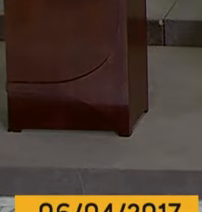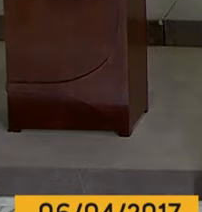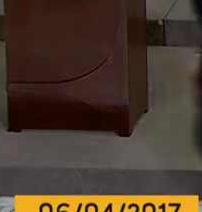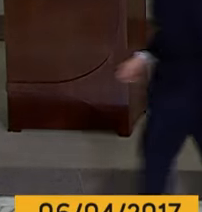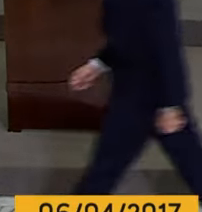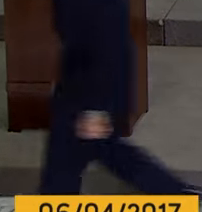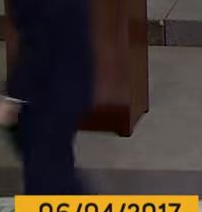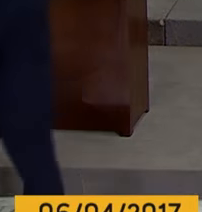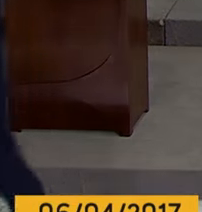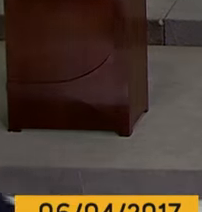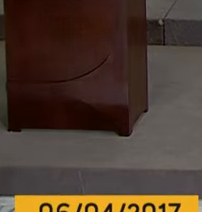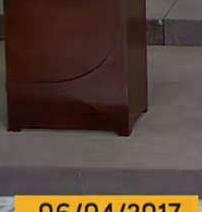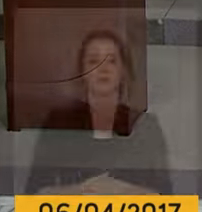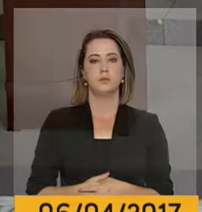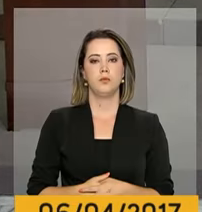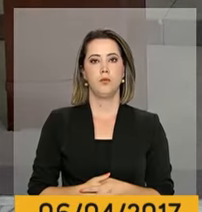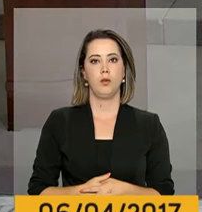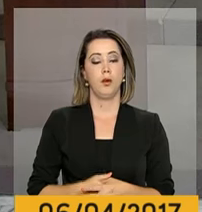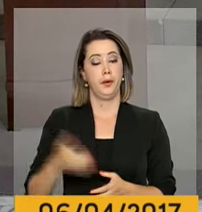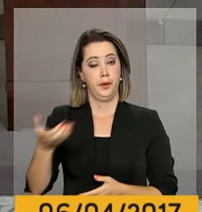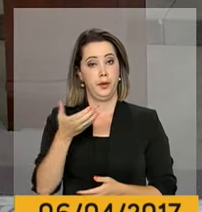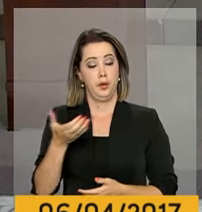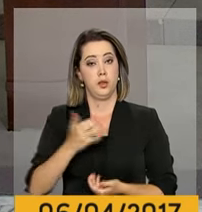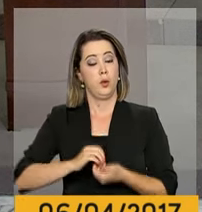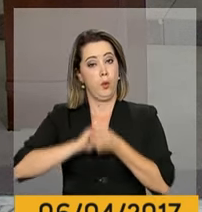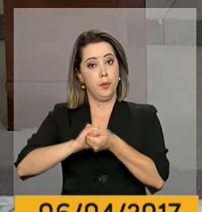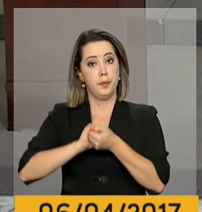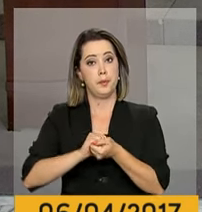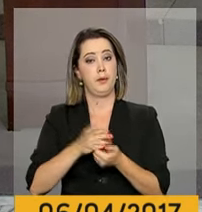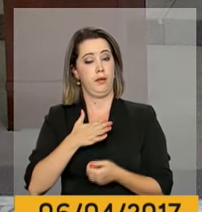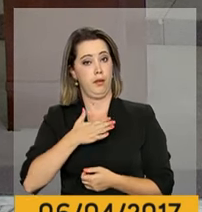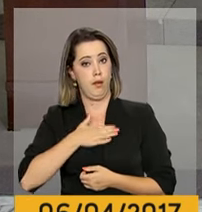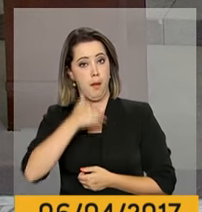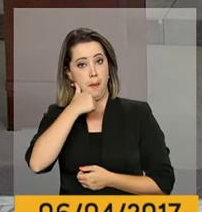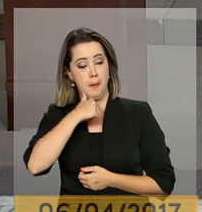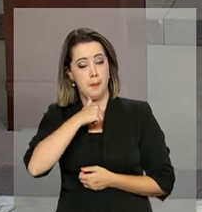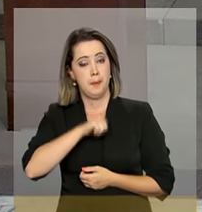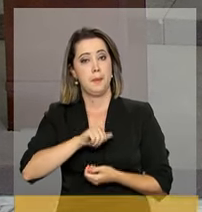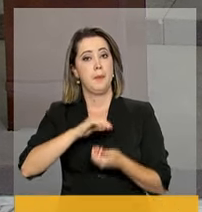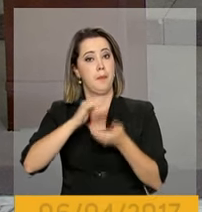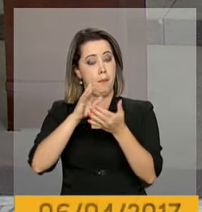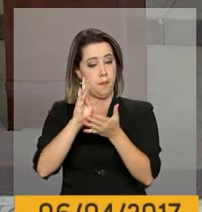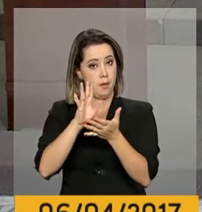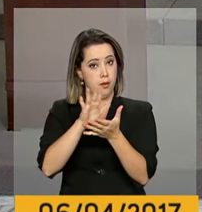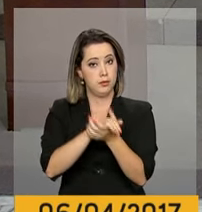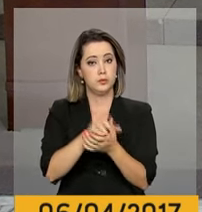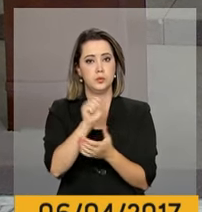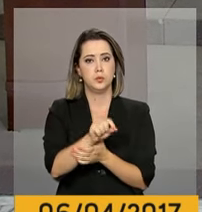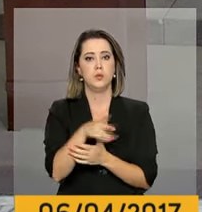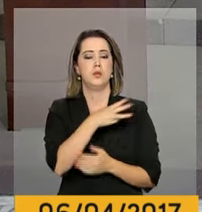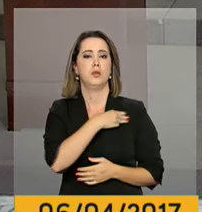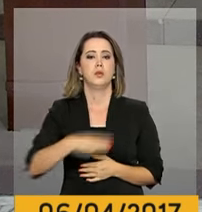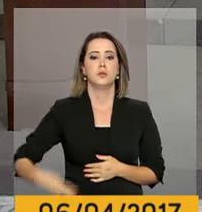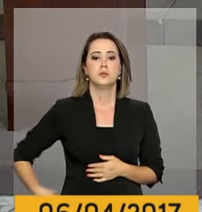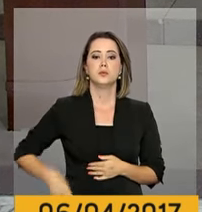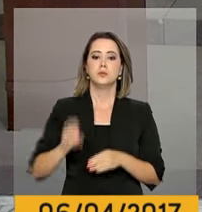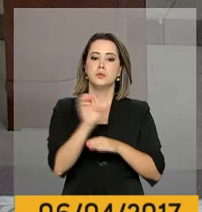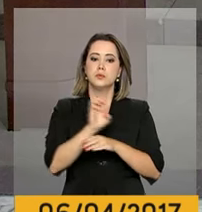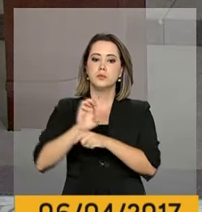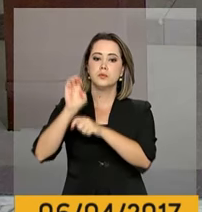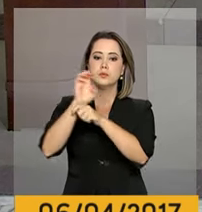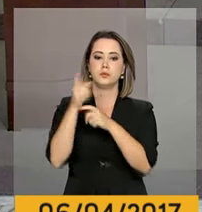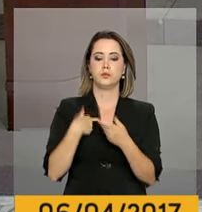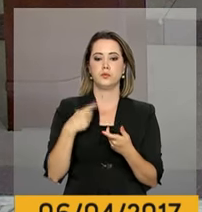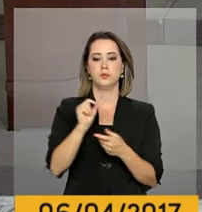Quero cumprimentar a Marcela, minha mulher, os ministros de Estado Raul Jungmann, Antônio Bassaí, ministro